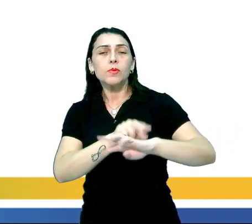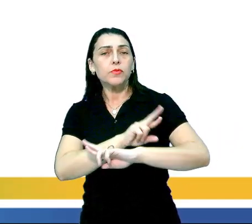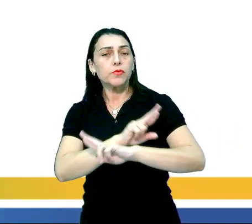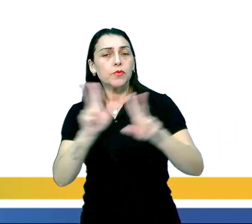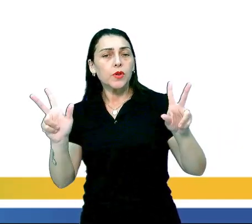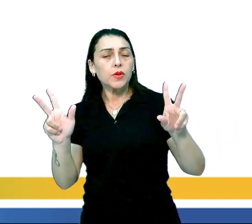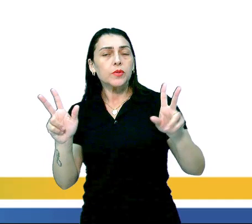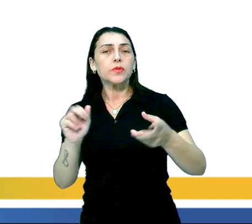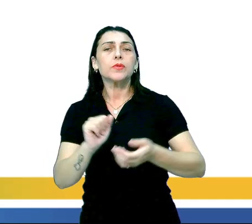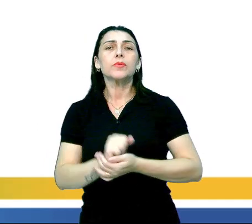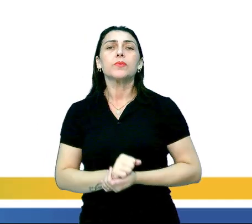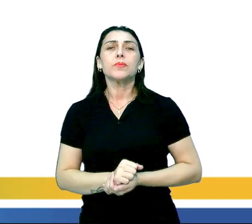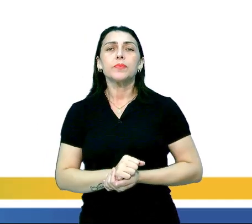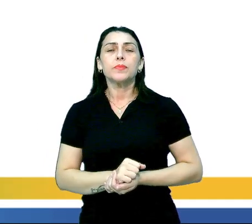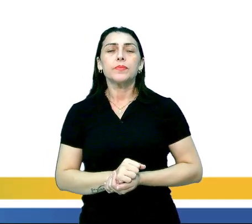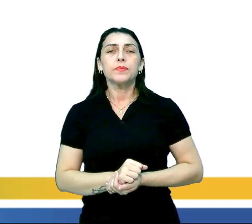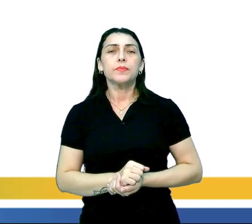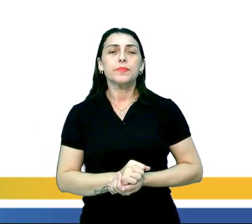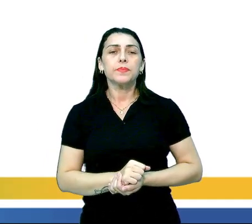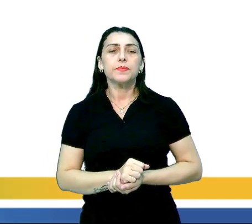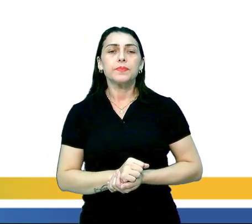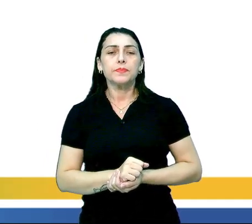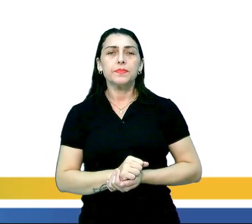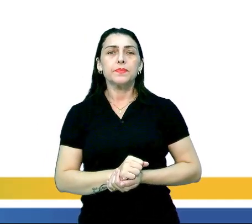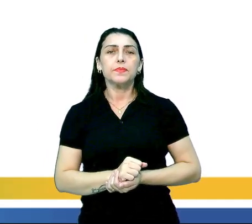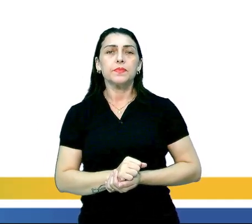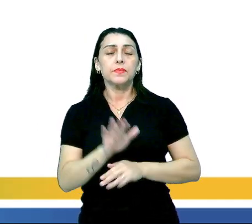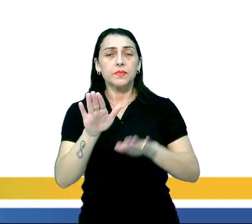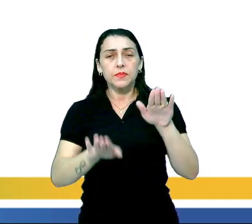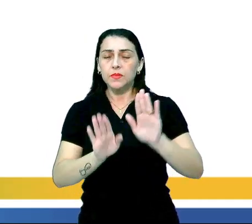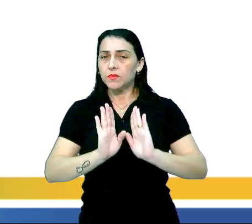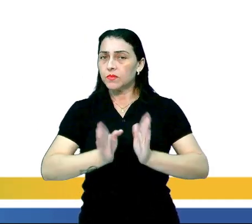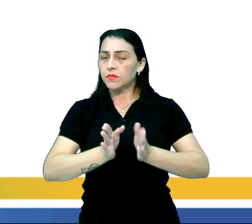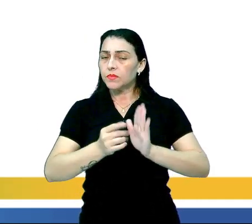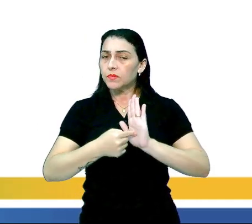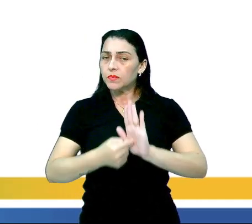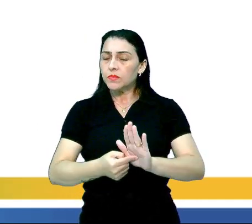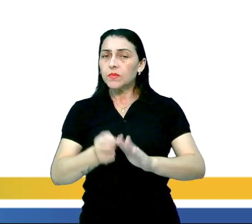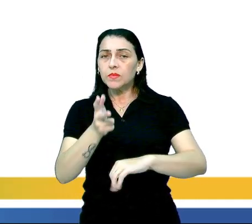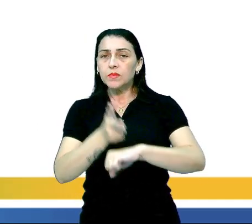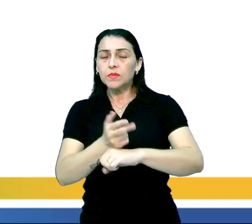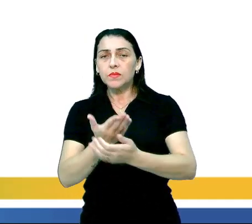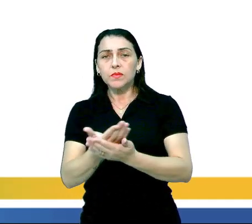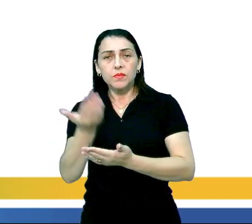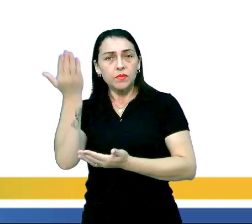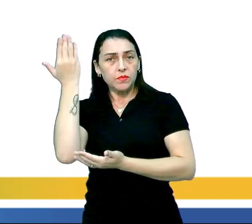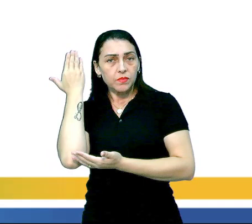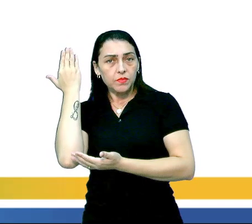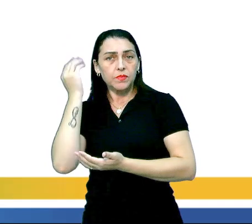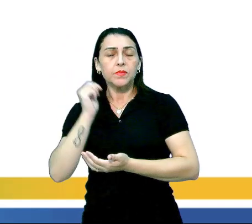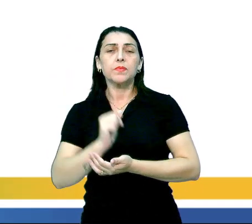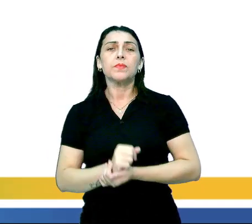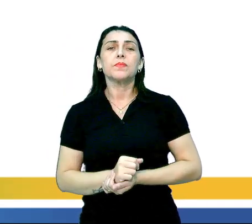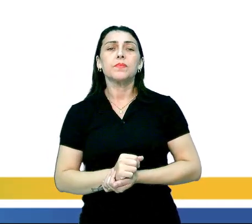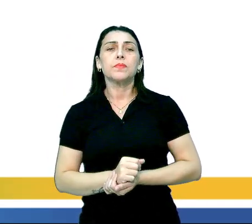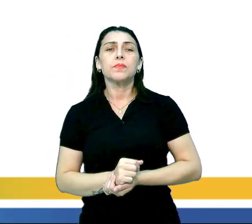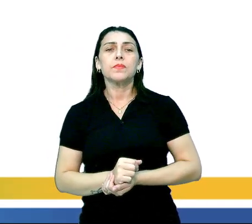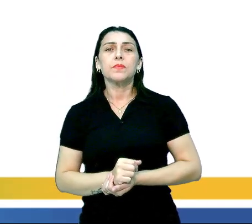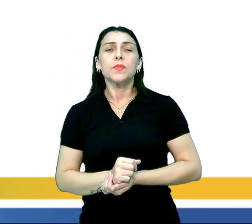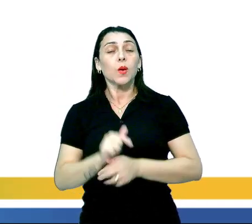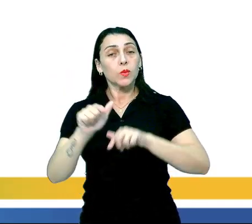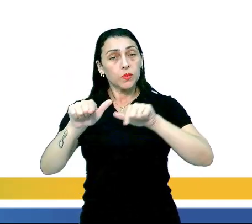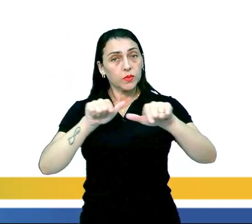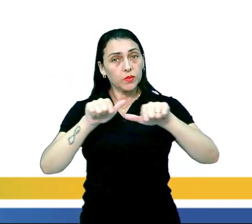momentos completamente diferenciados. Conforme eu já mencionei numa videoaula anterior,